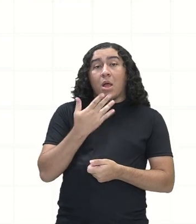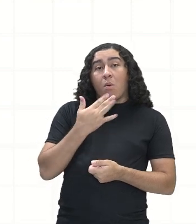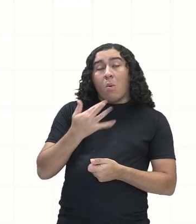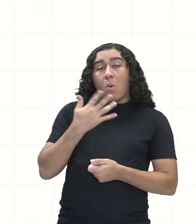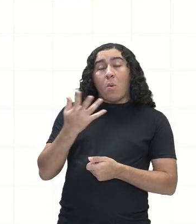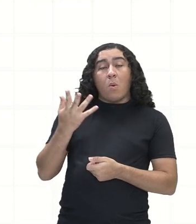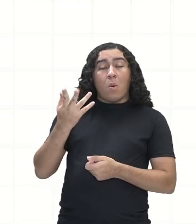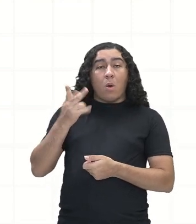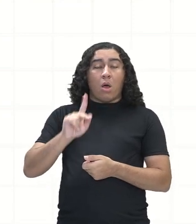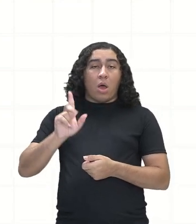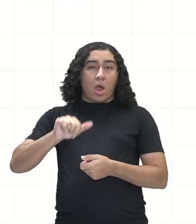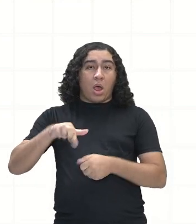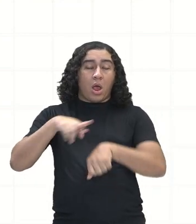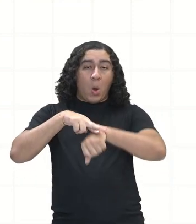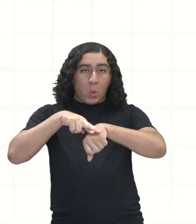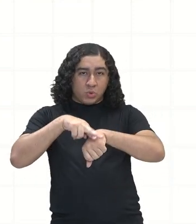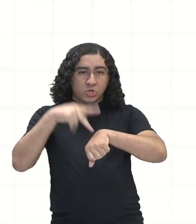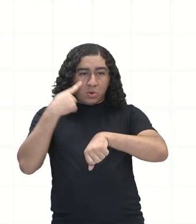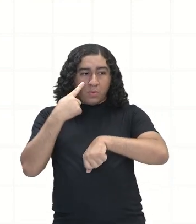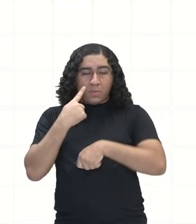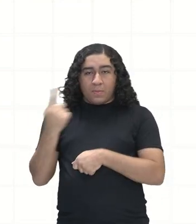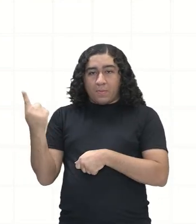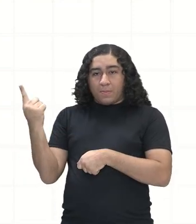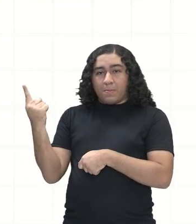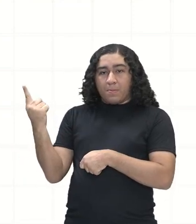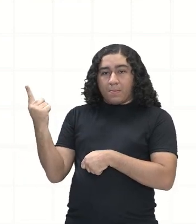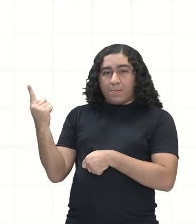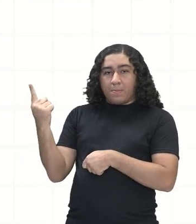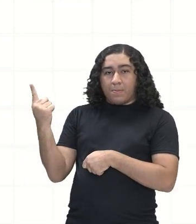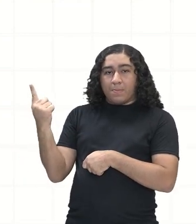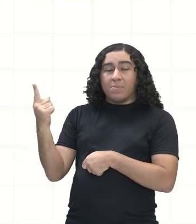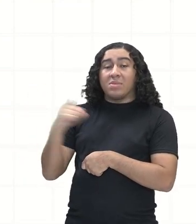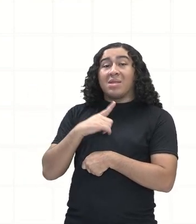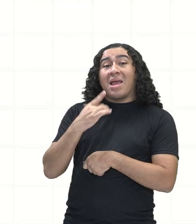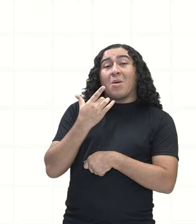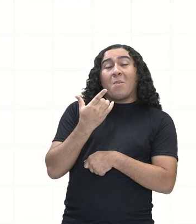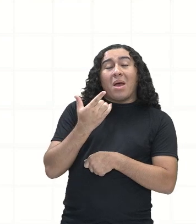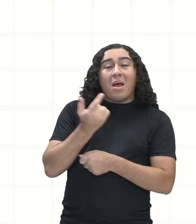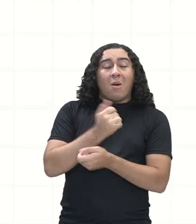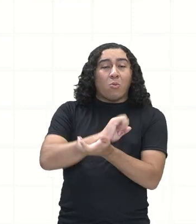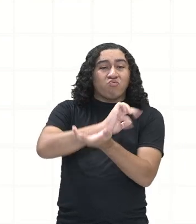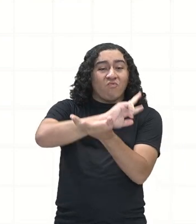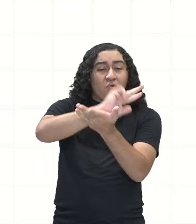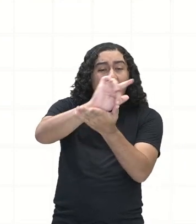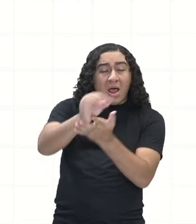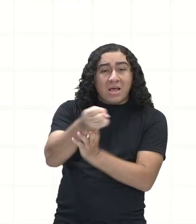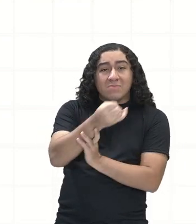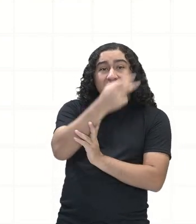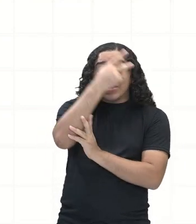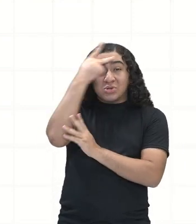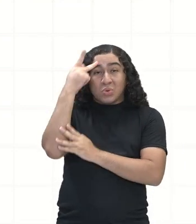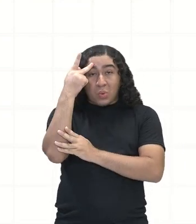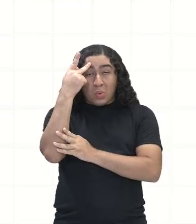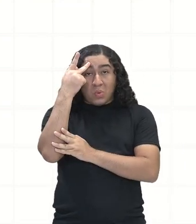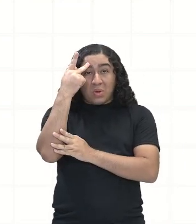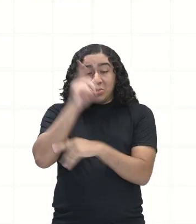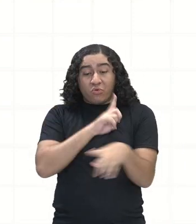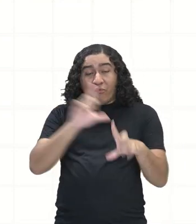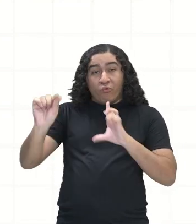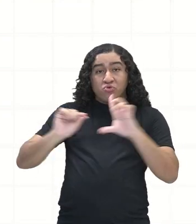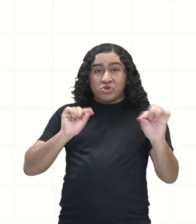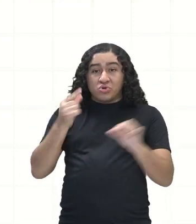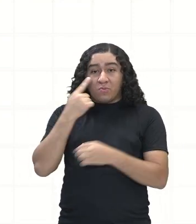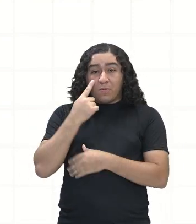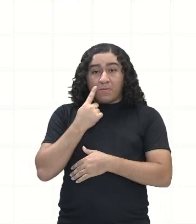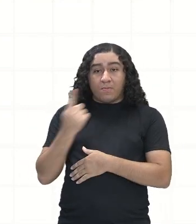mapa mundi, né? Olha só, tem uma quantidade muito grande de refugiados aqui ao longo do Oriente Médio, em alguns